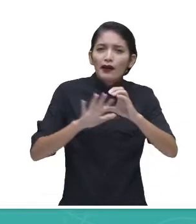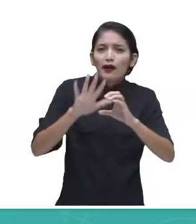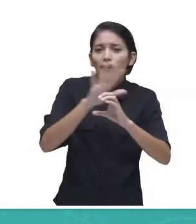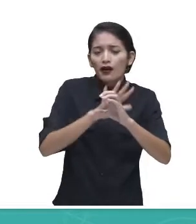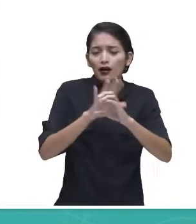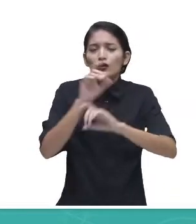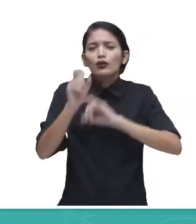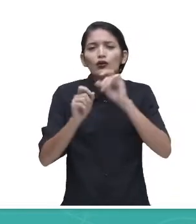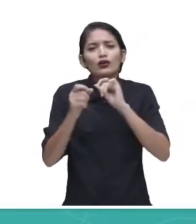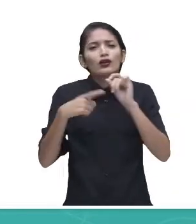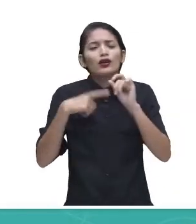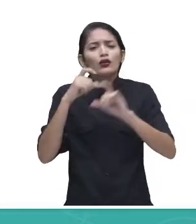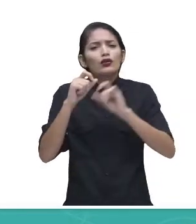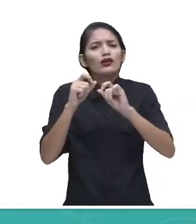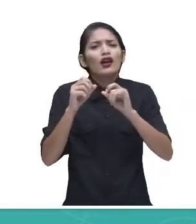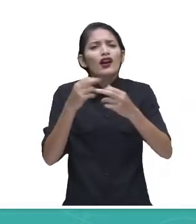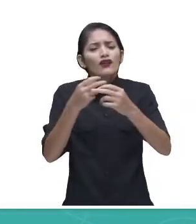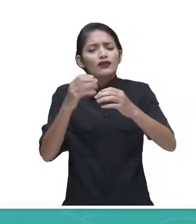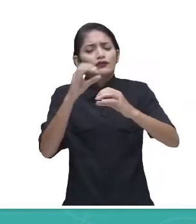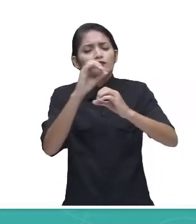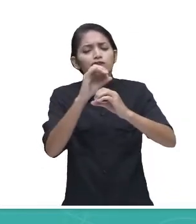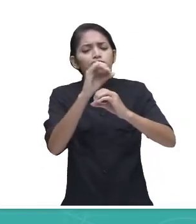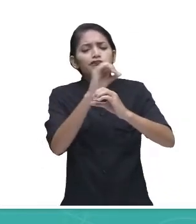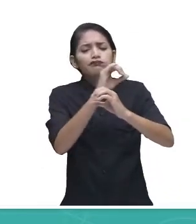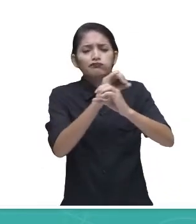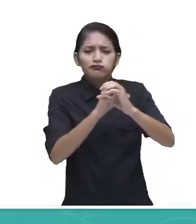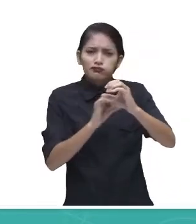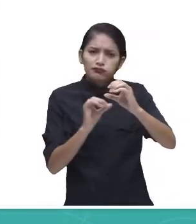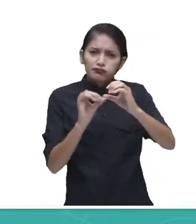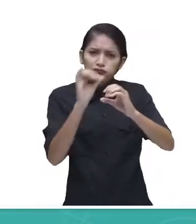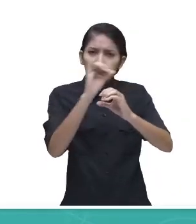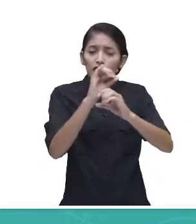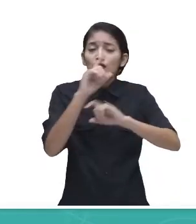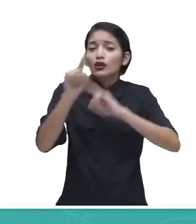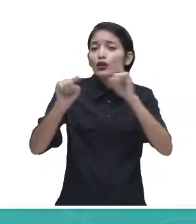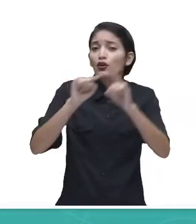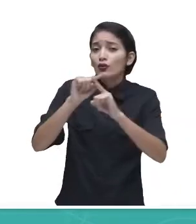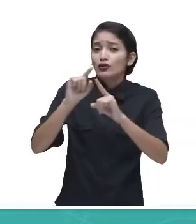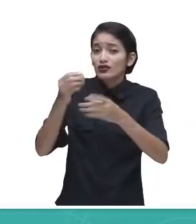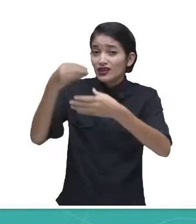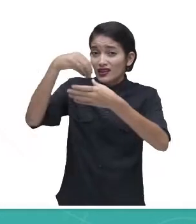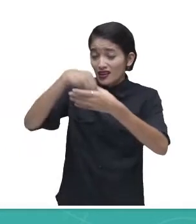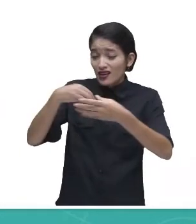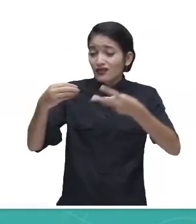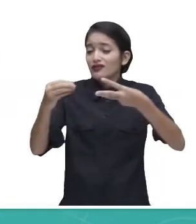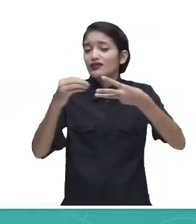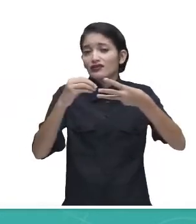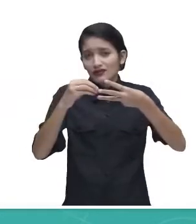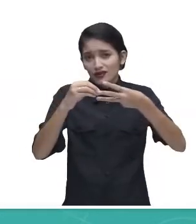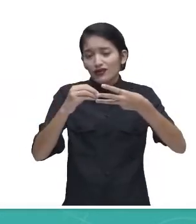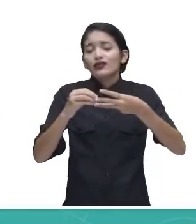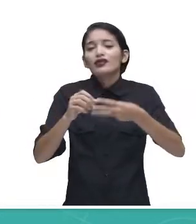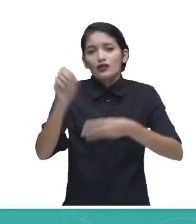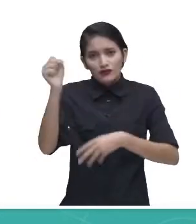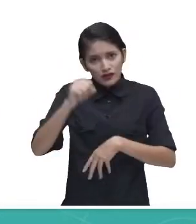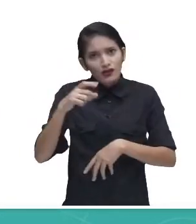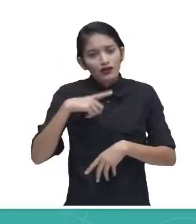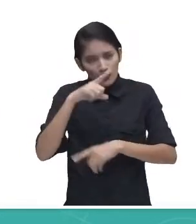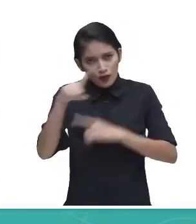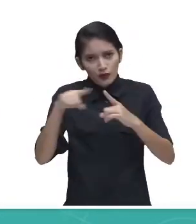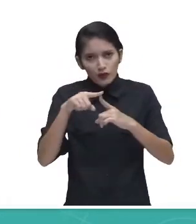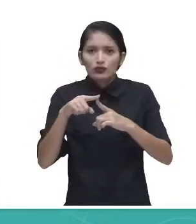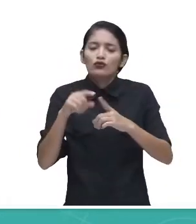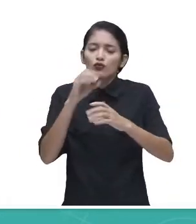como pequenos órgãos. Eles fazem também, eles têm função dentro da célula, então eles funcionam sim como